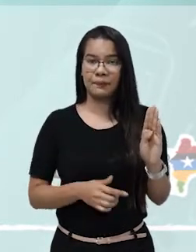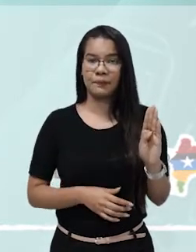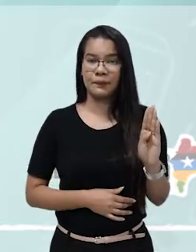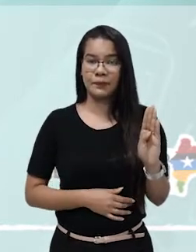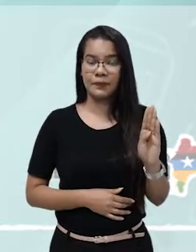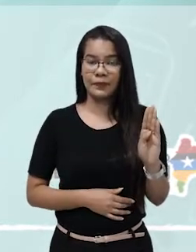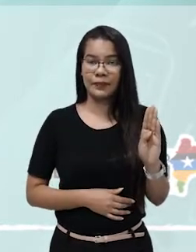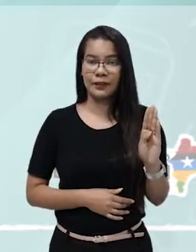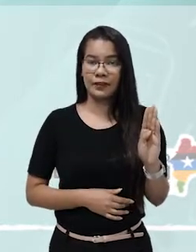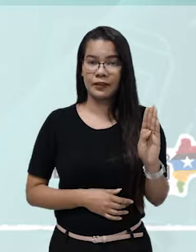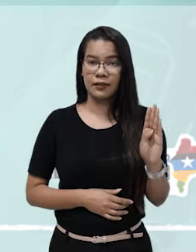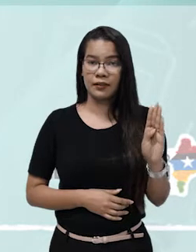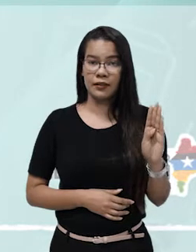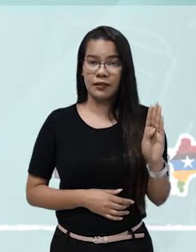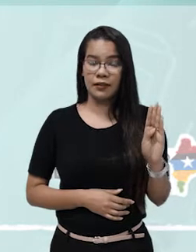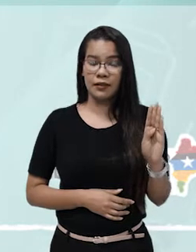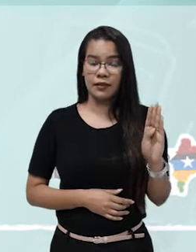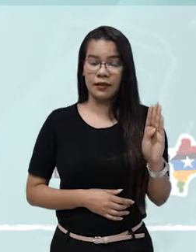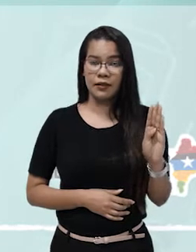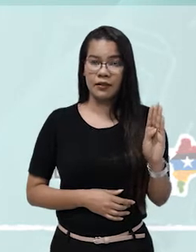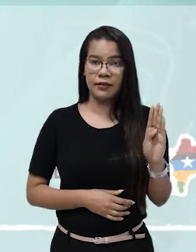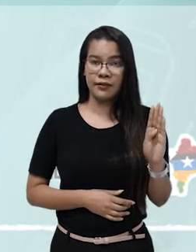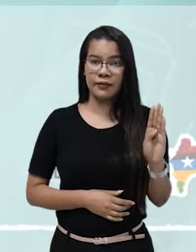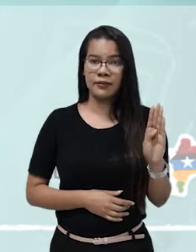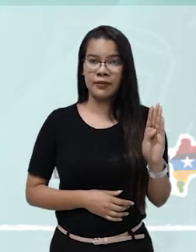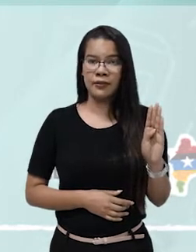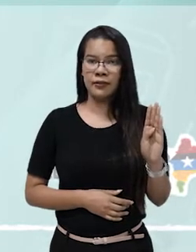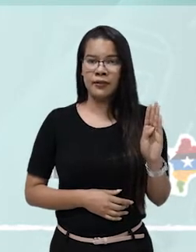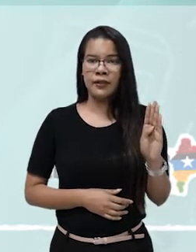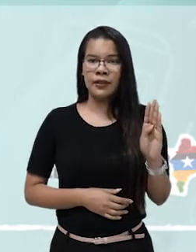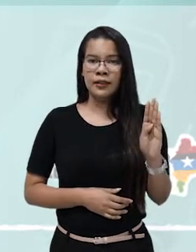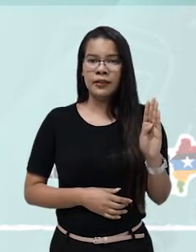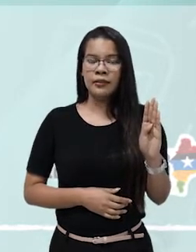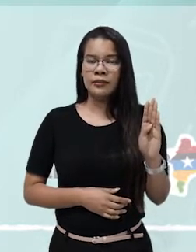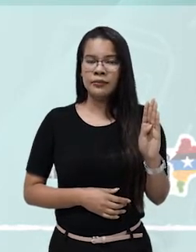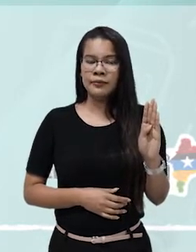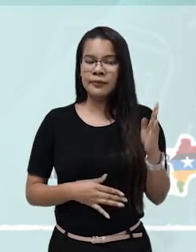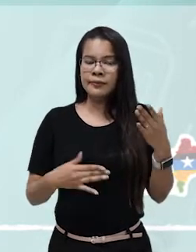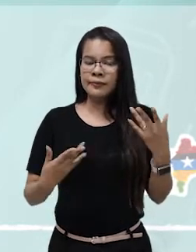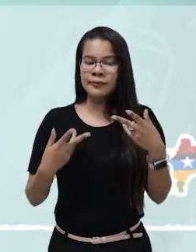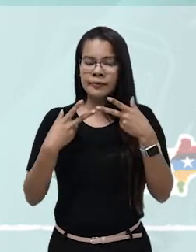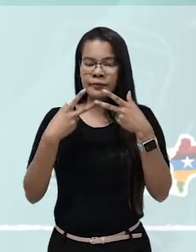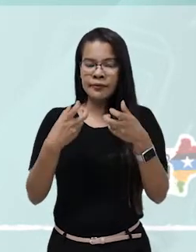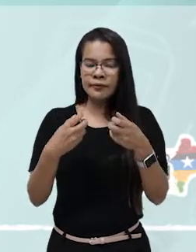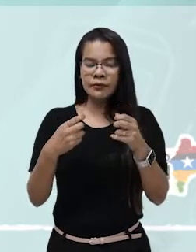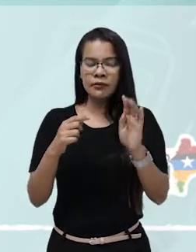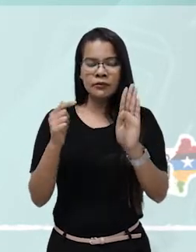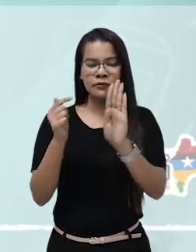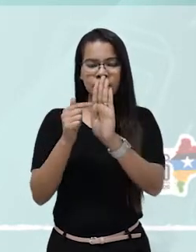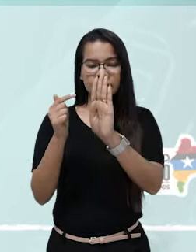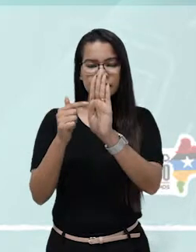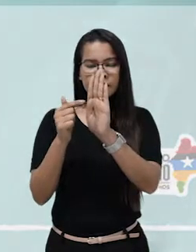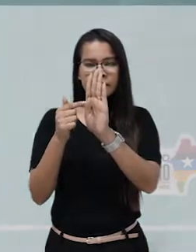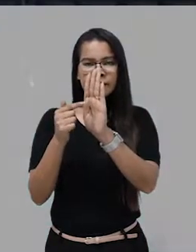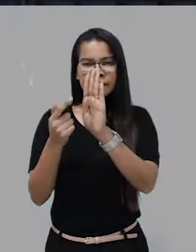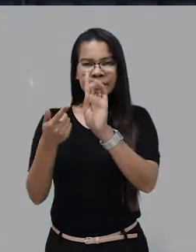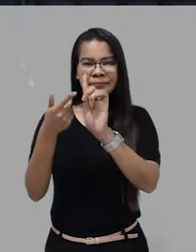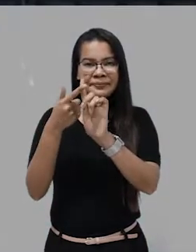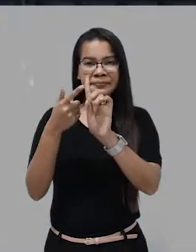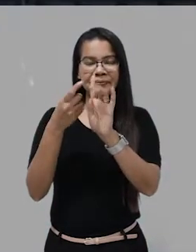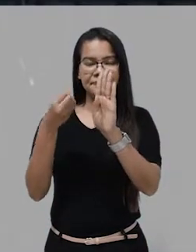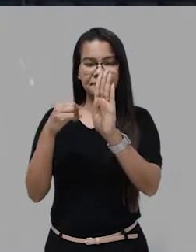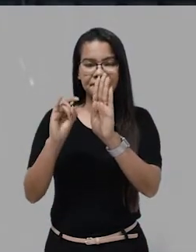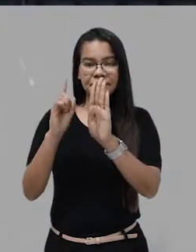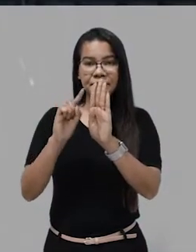acentuam-se todas as paroxítonas terminadas em ditongo crescente. Então, olha só, a letra B, porque acentuam-se todas